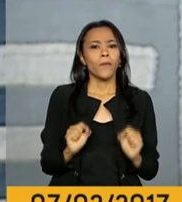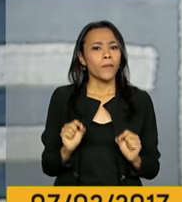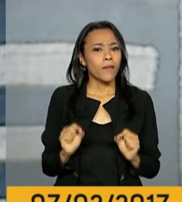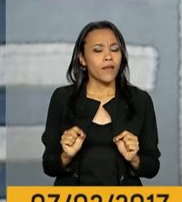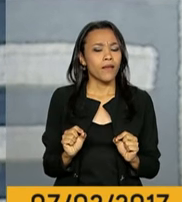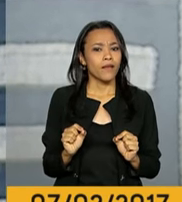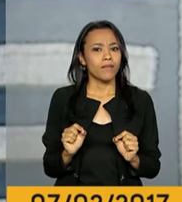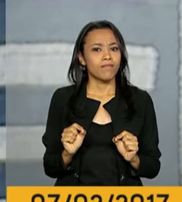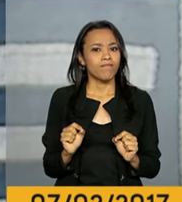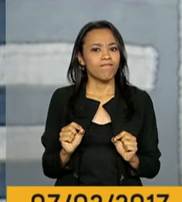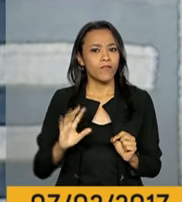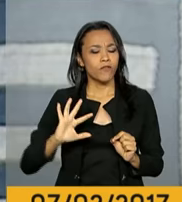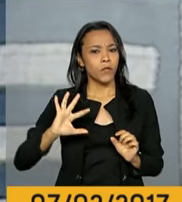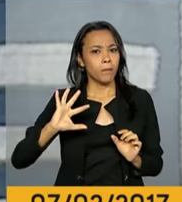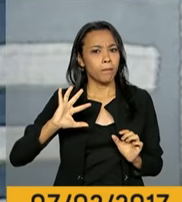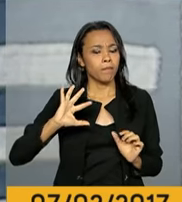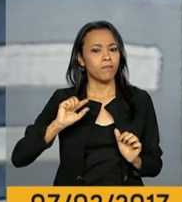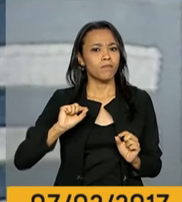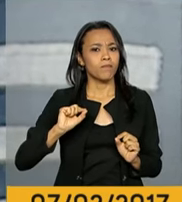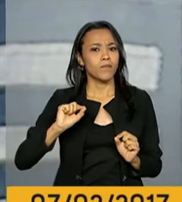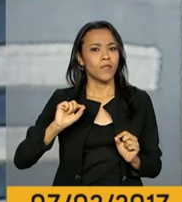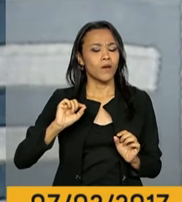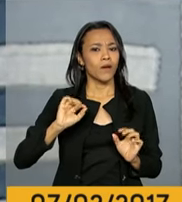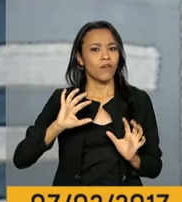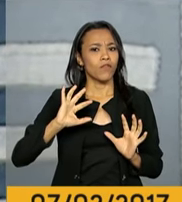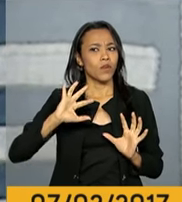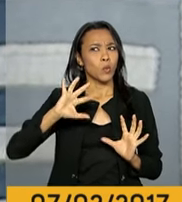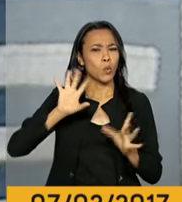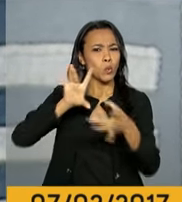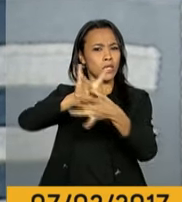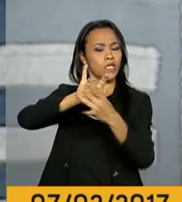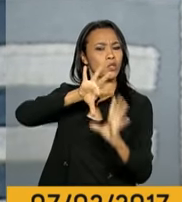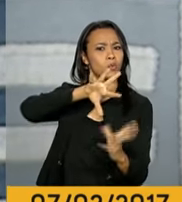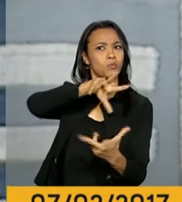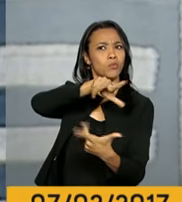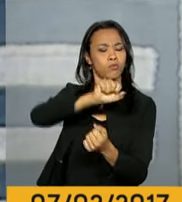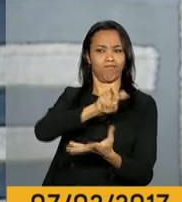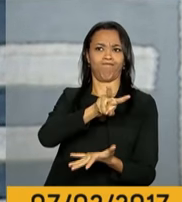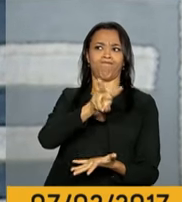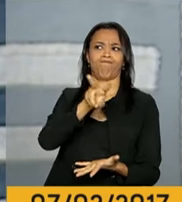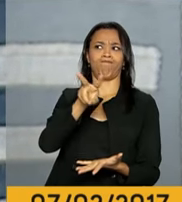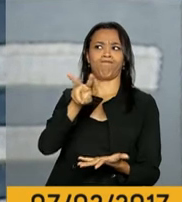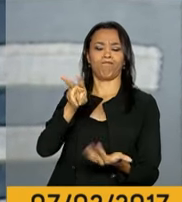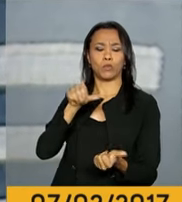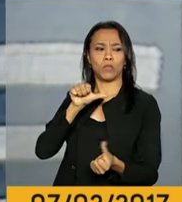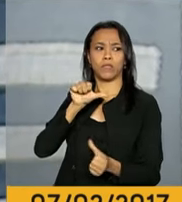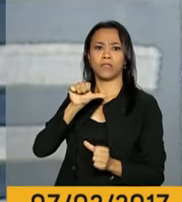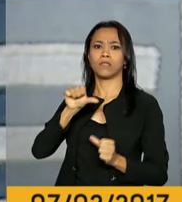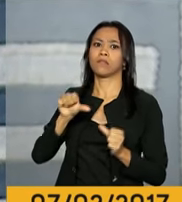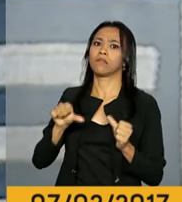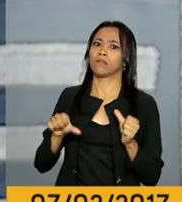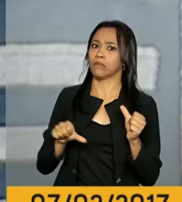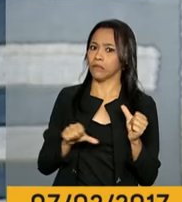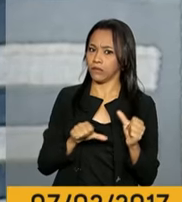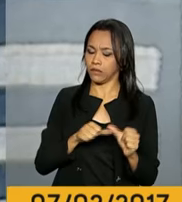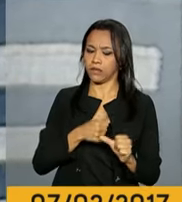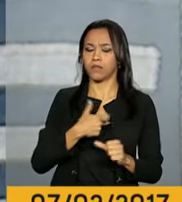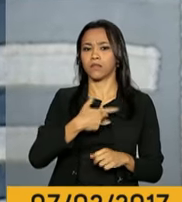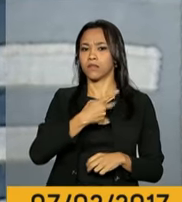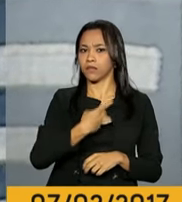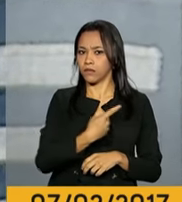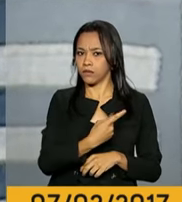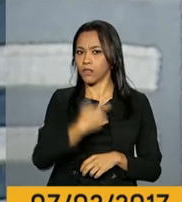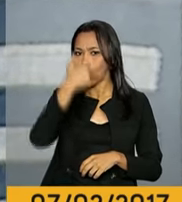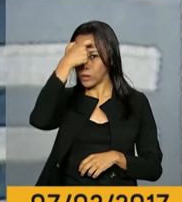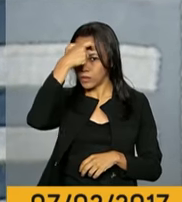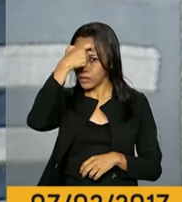foram mudando o cenário Global estamos conscientes de que temos que consolidar ainda mais